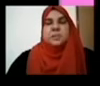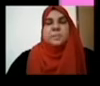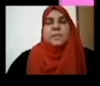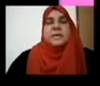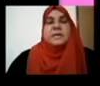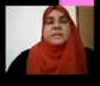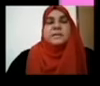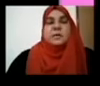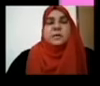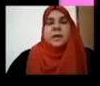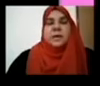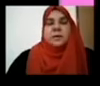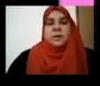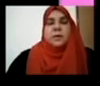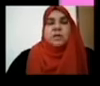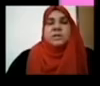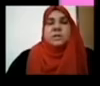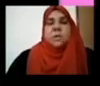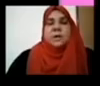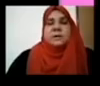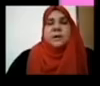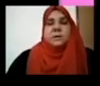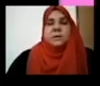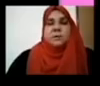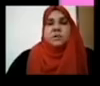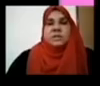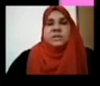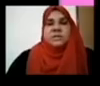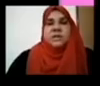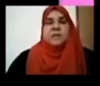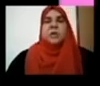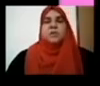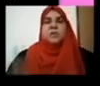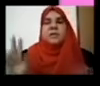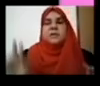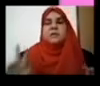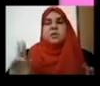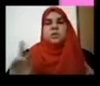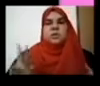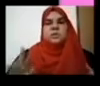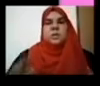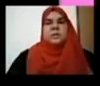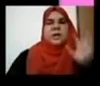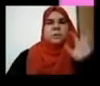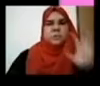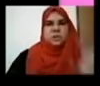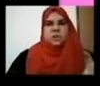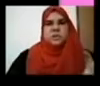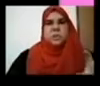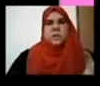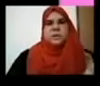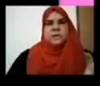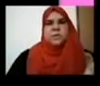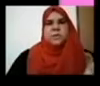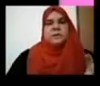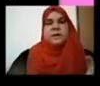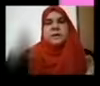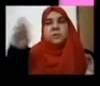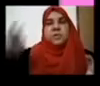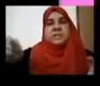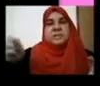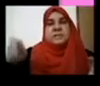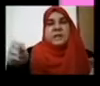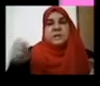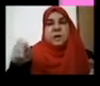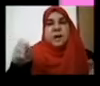y. Se eu tenho x ao quadrado menos 16, ó, diferença de dois quadrados. O x ao quadrado é um